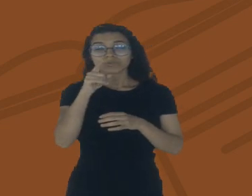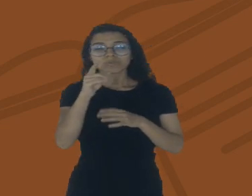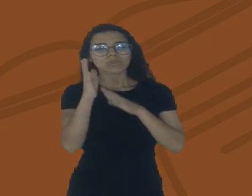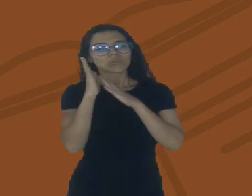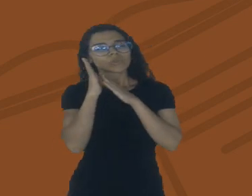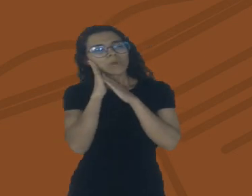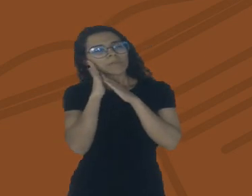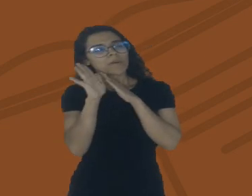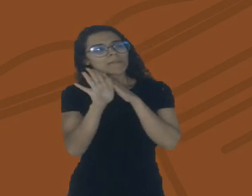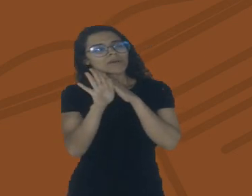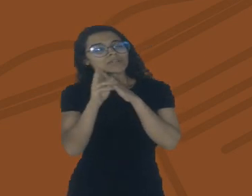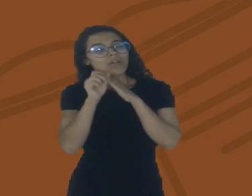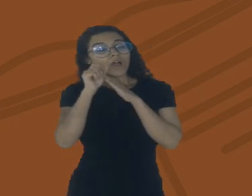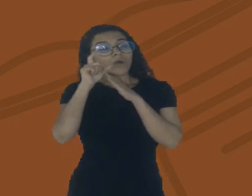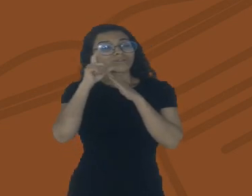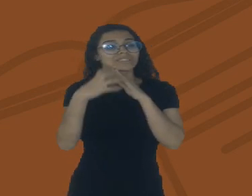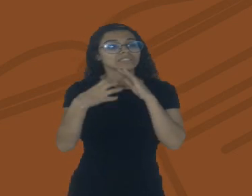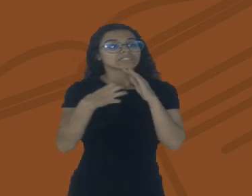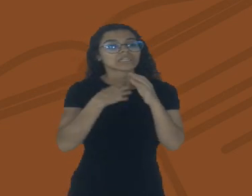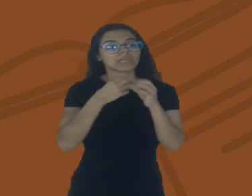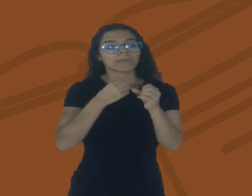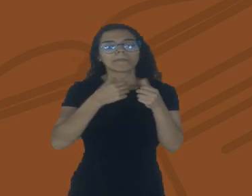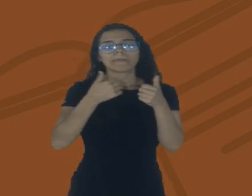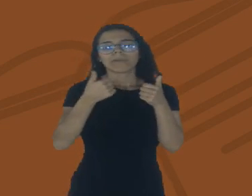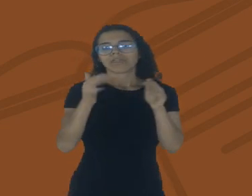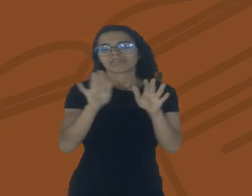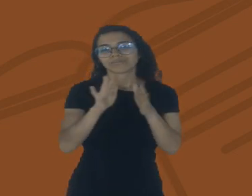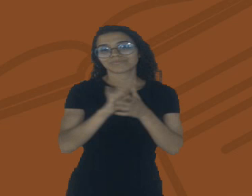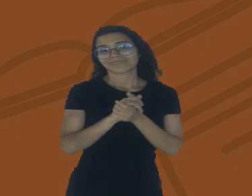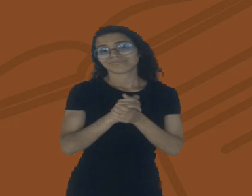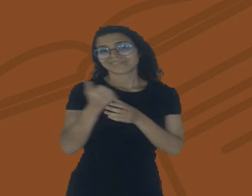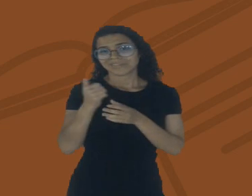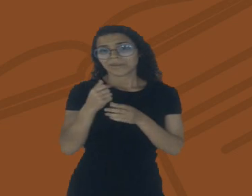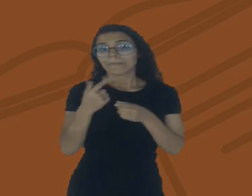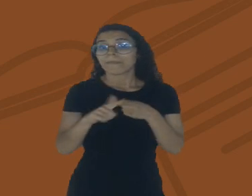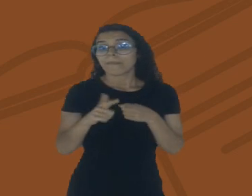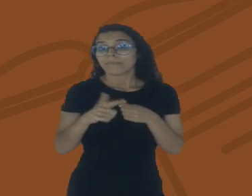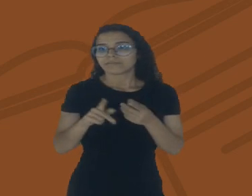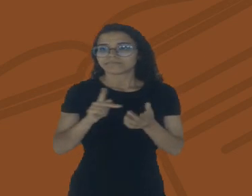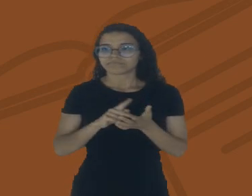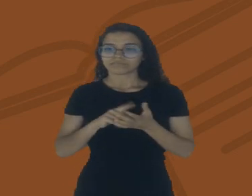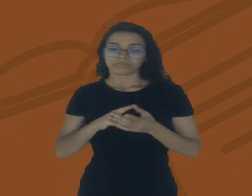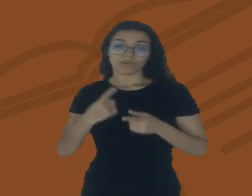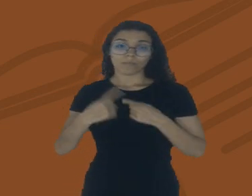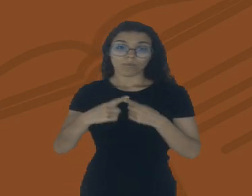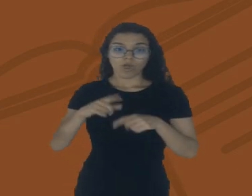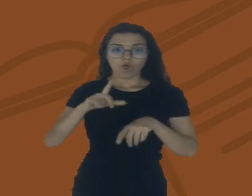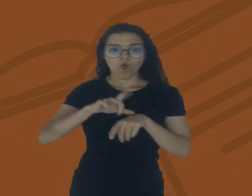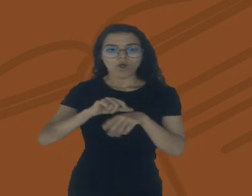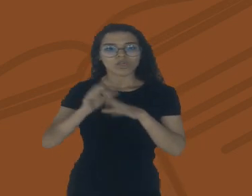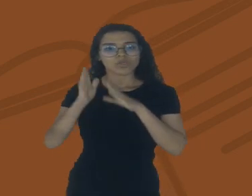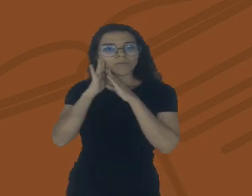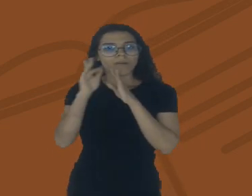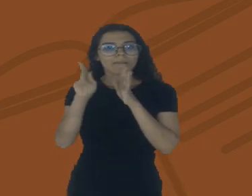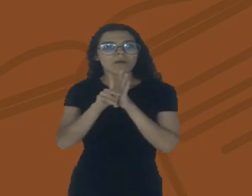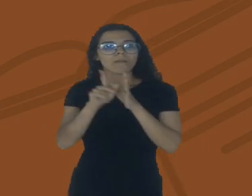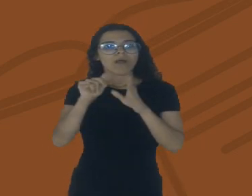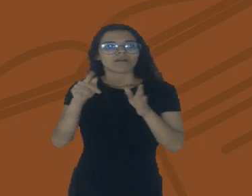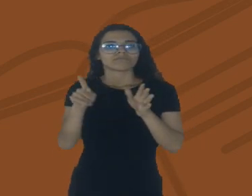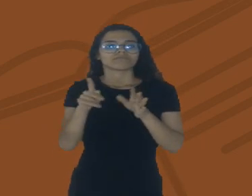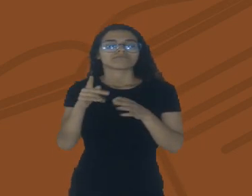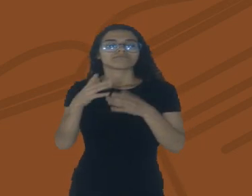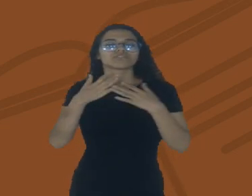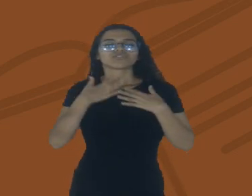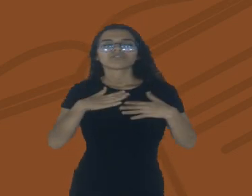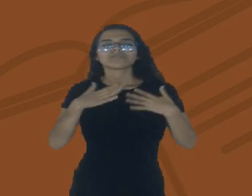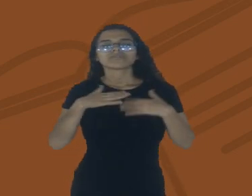mesmo recuperado. Então isso aí é um problema, né? Porque o sono, o momento de dormir, é o momento da gente descansar e no dia acordar